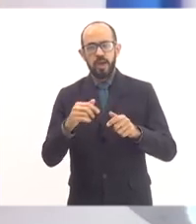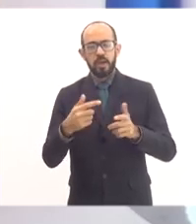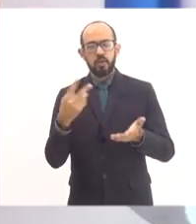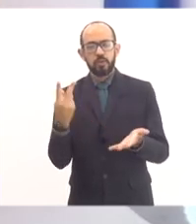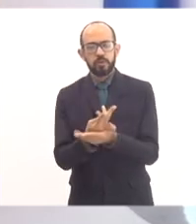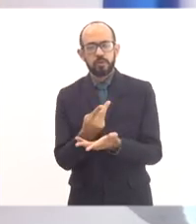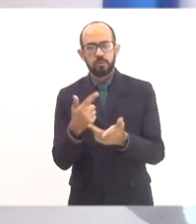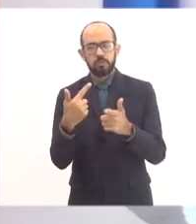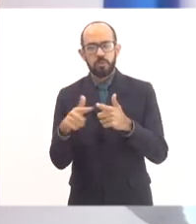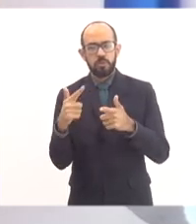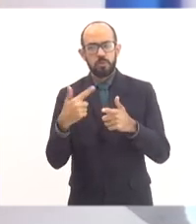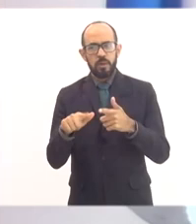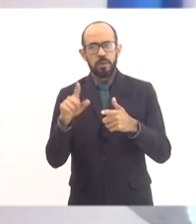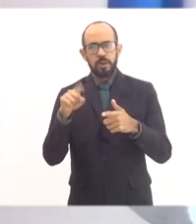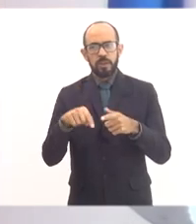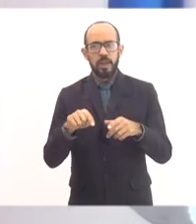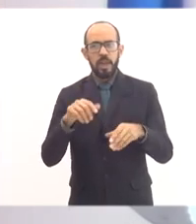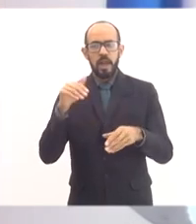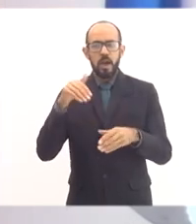anteriormente, é a legislação eleitoral.